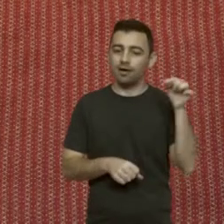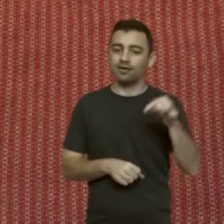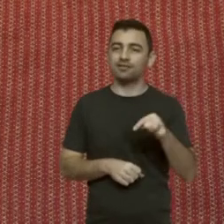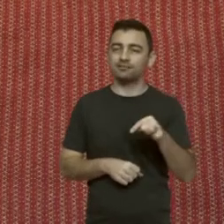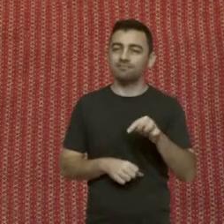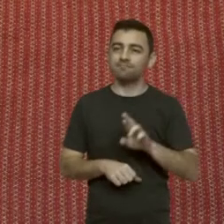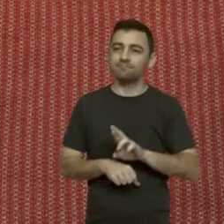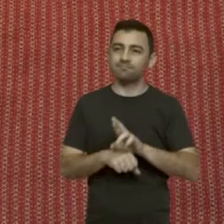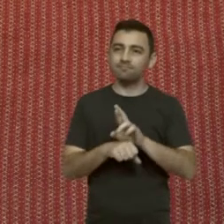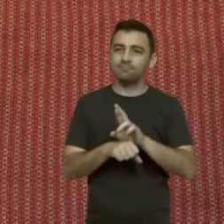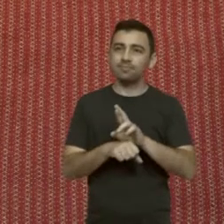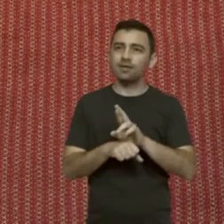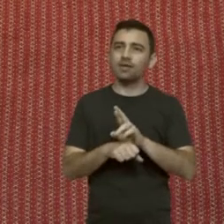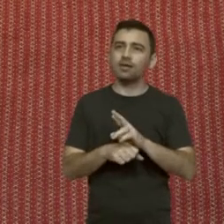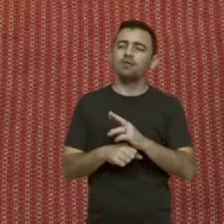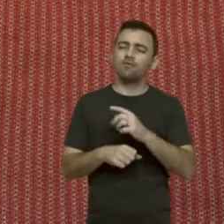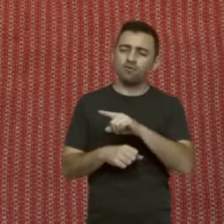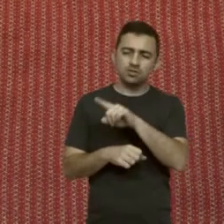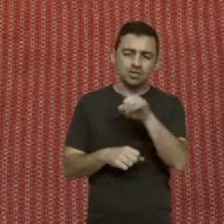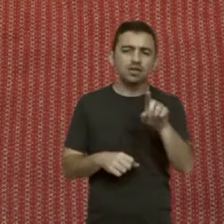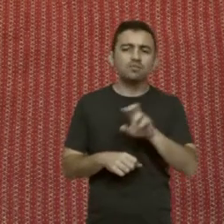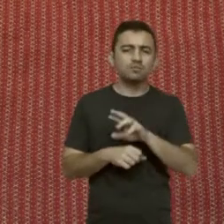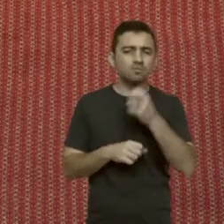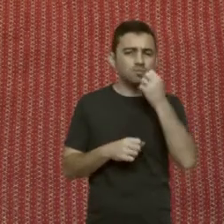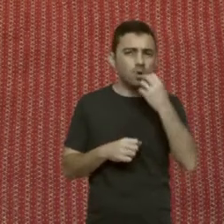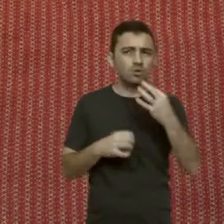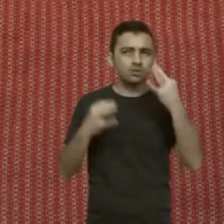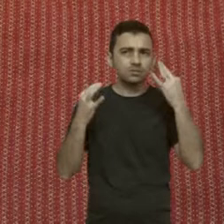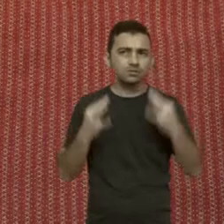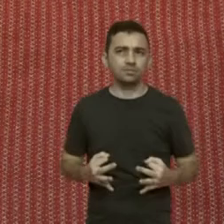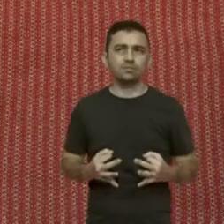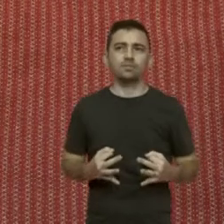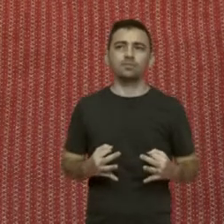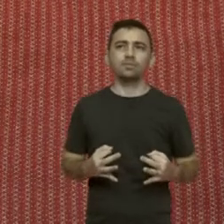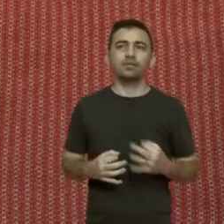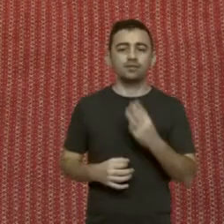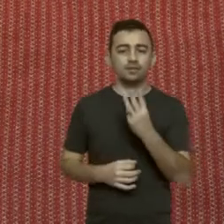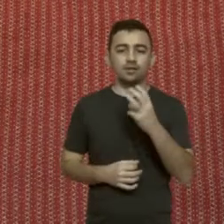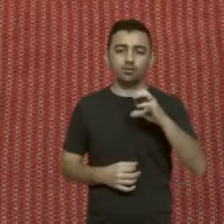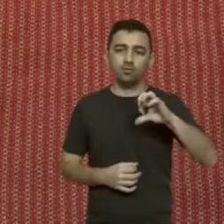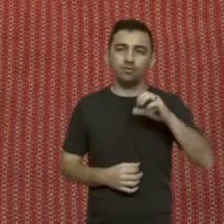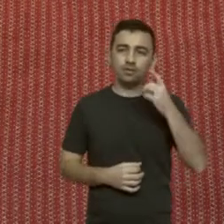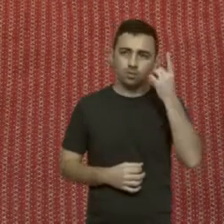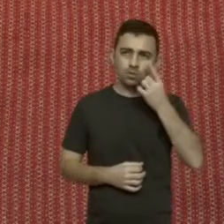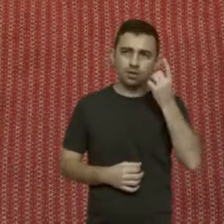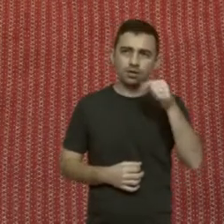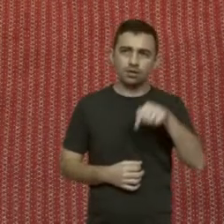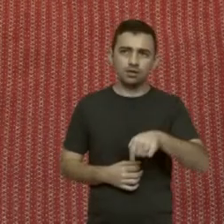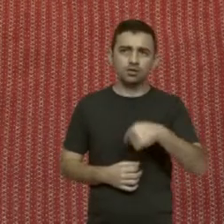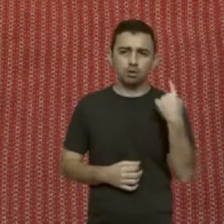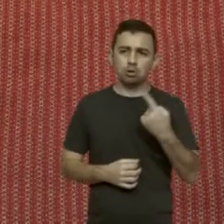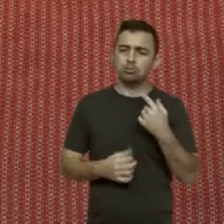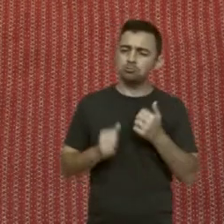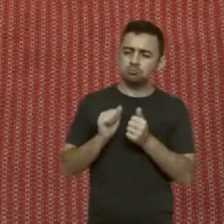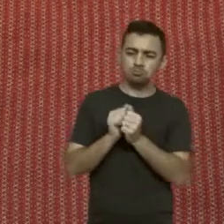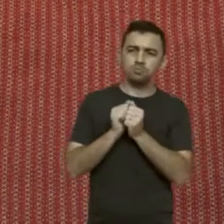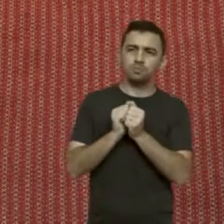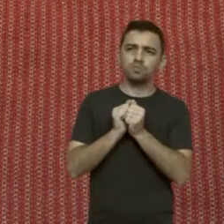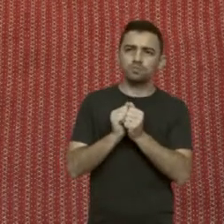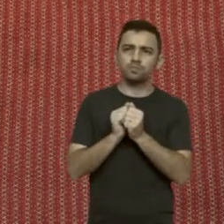certeza, estão muito bem representados, e nós, 39 parlamentares, estamos ao seu lado nesse